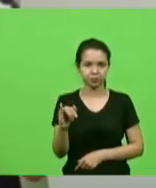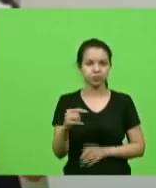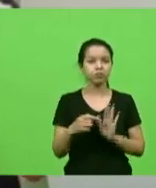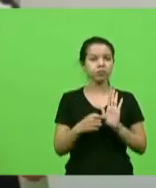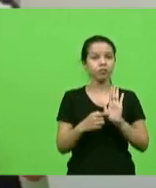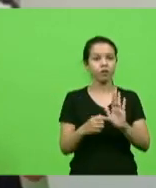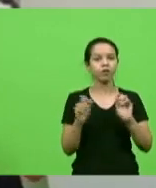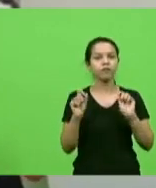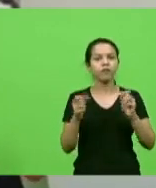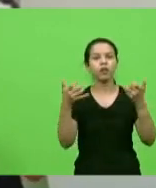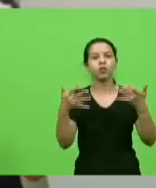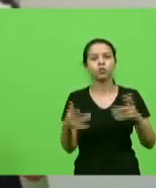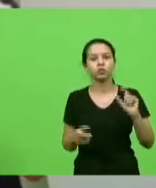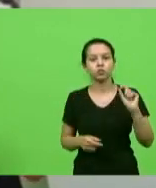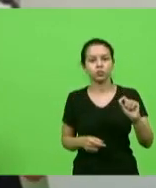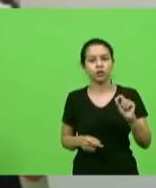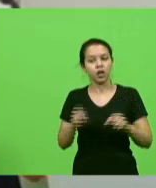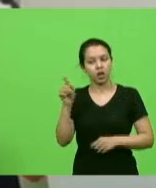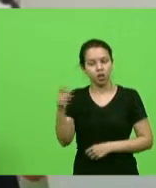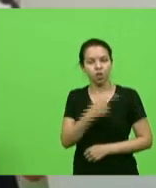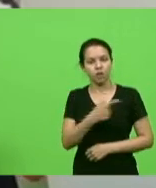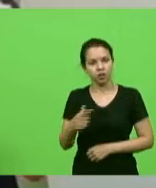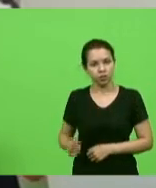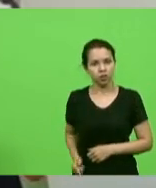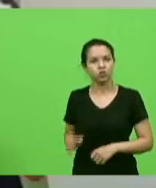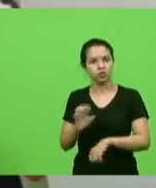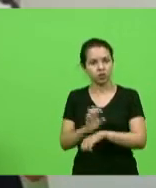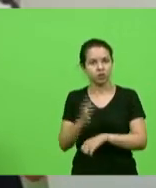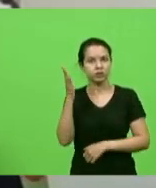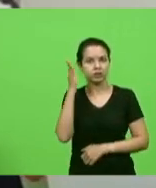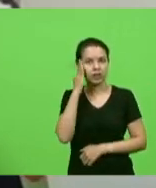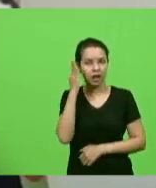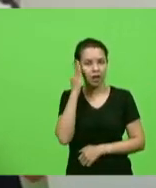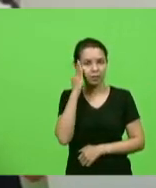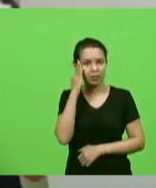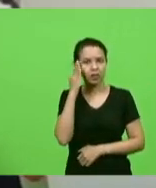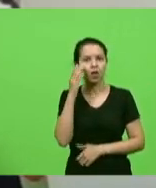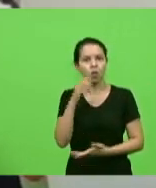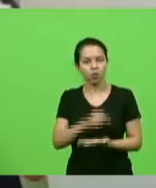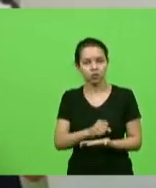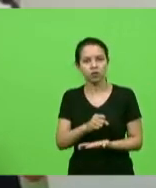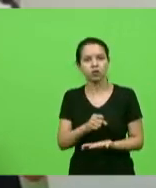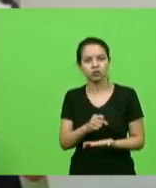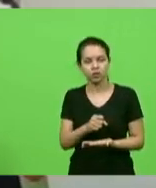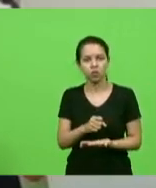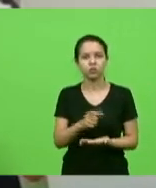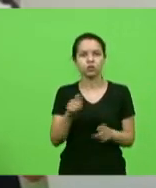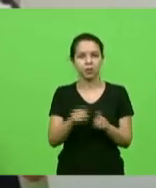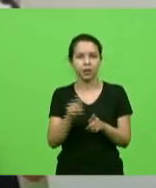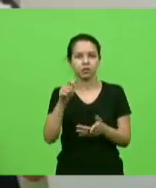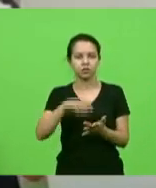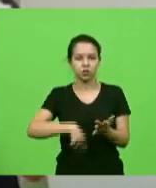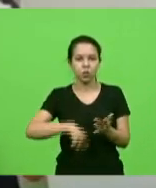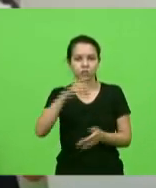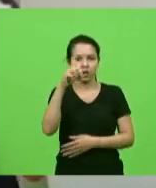o ser existe o governador do Estado teve ciência da contratação em curso bem como assinou o Decreto 552e oito dia